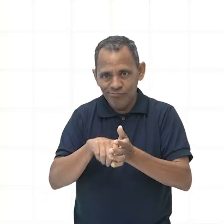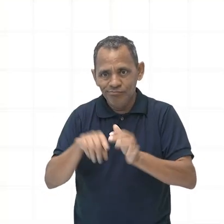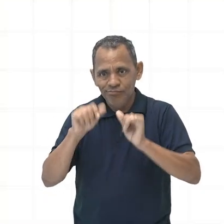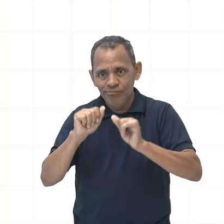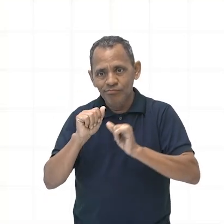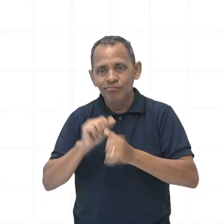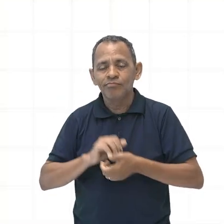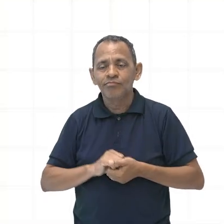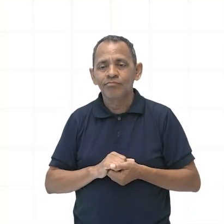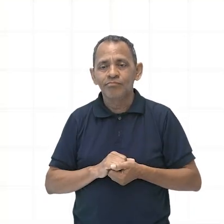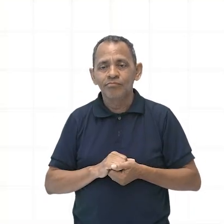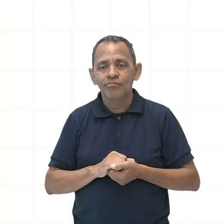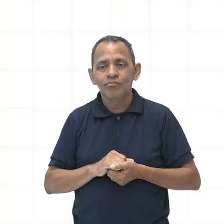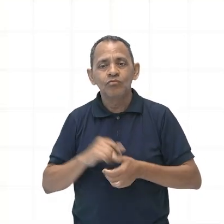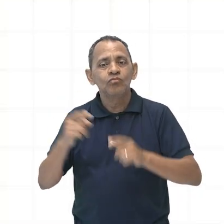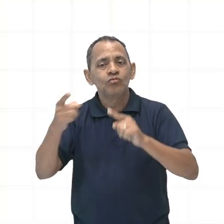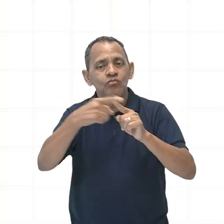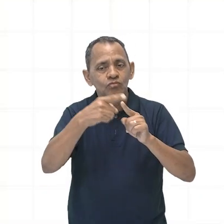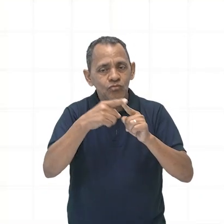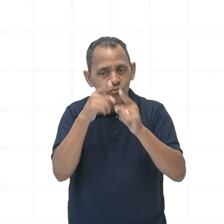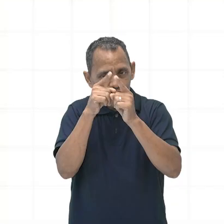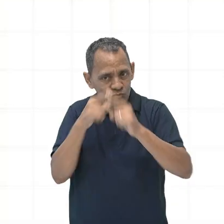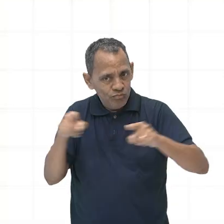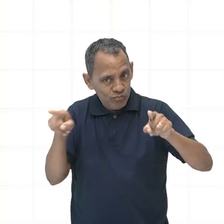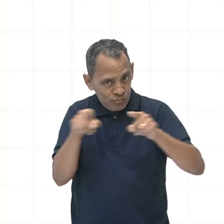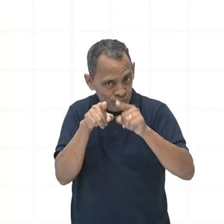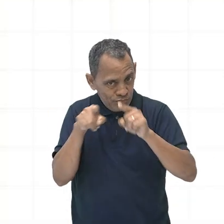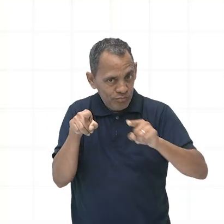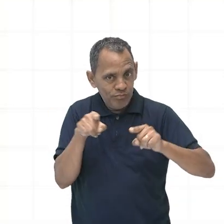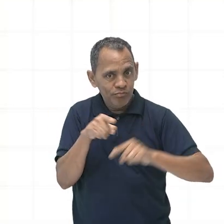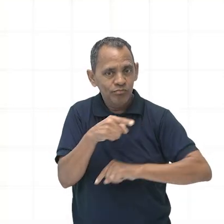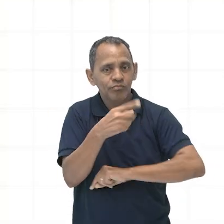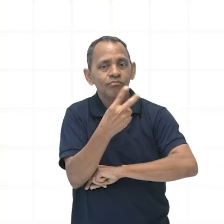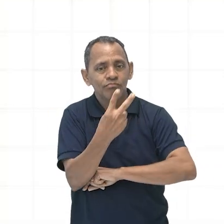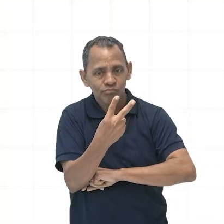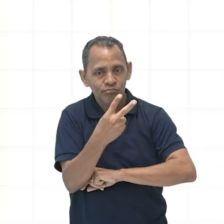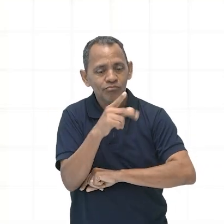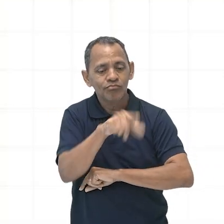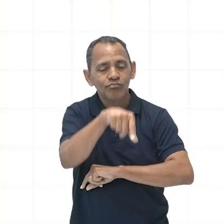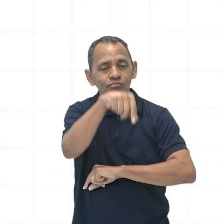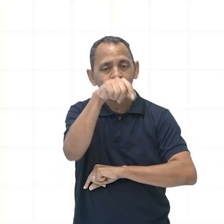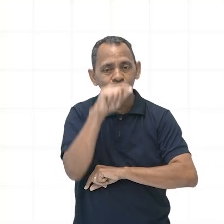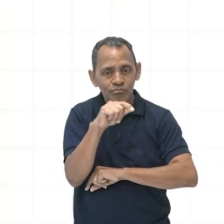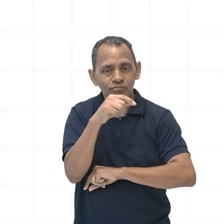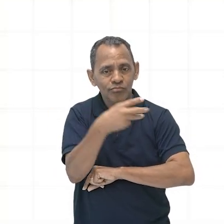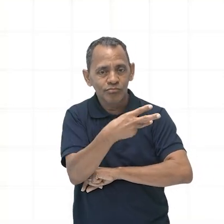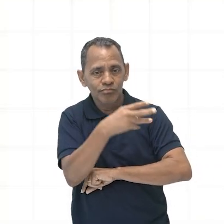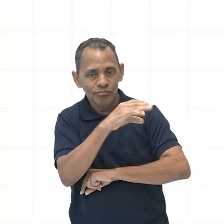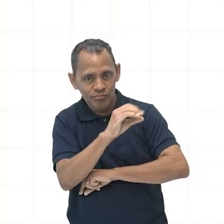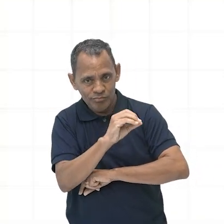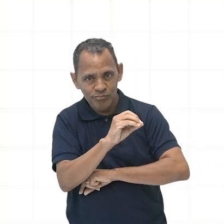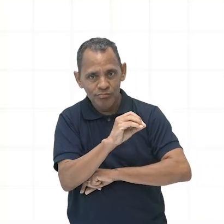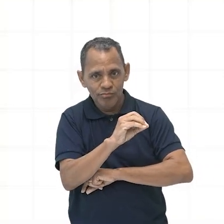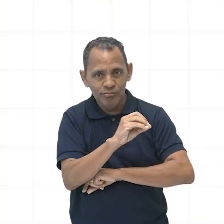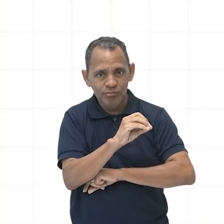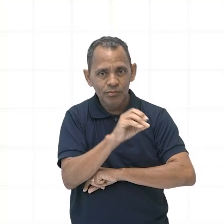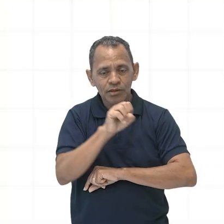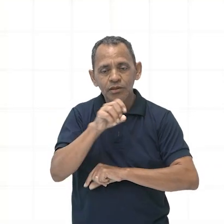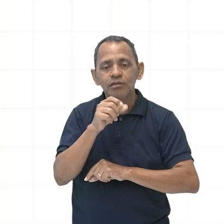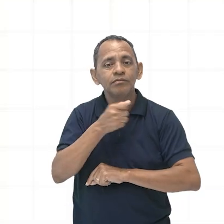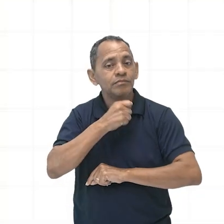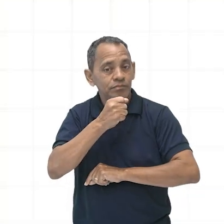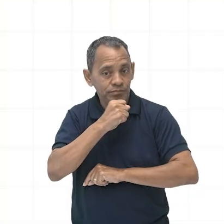Que o estilo musical 2, ele tem uma preferência ali em torno de 30. Ou seja, se for